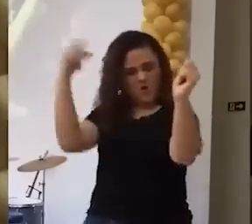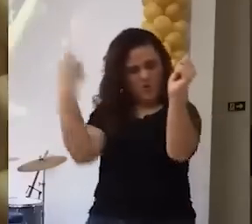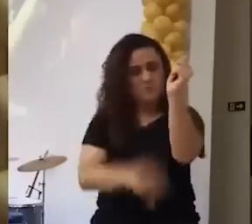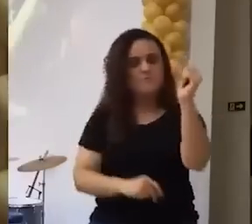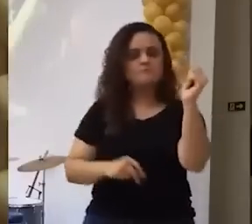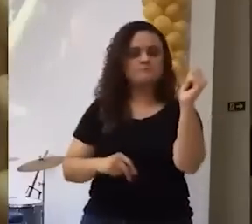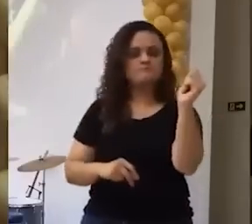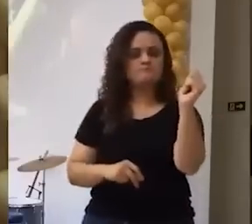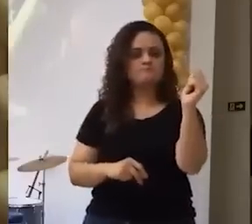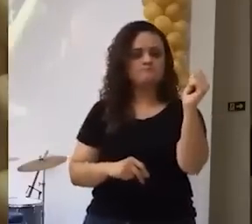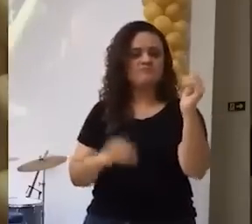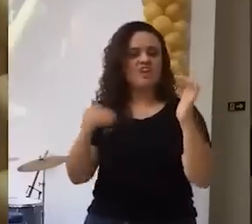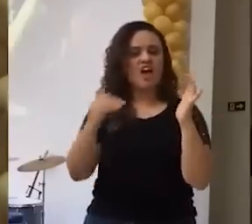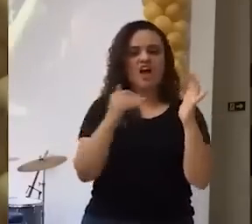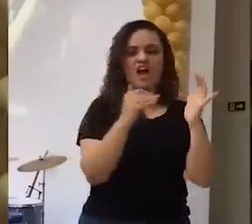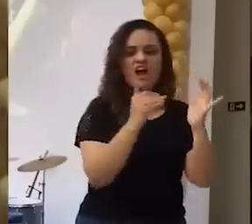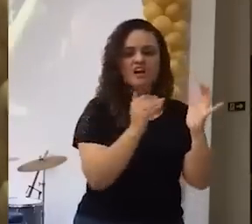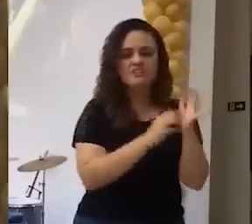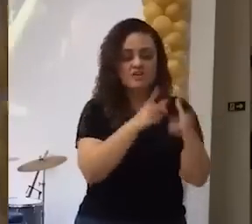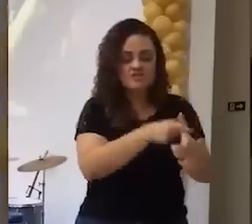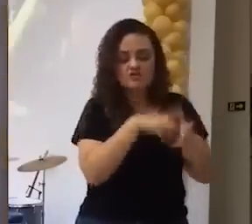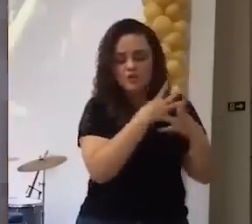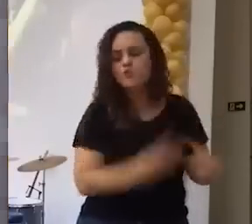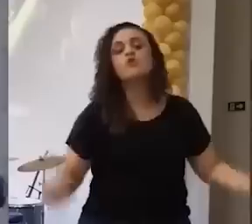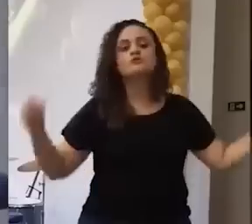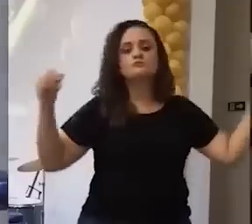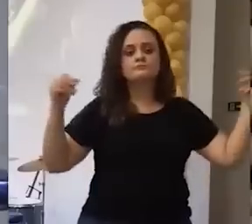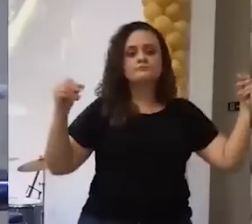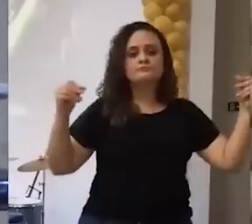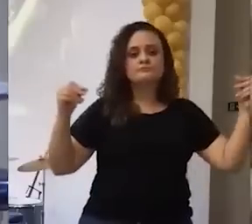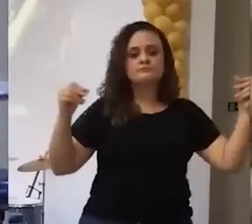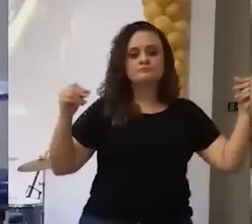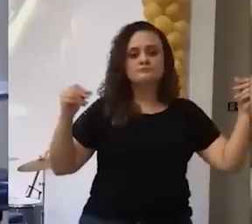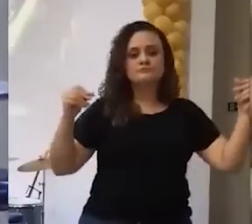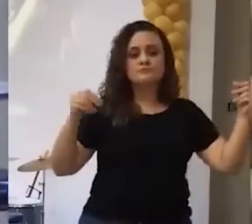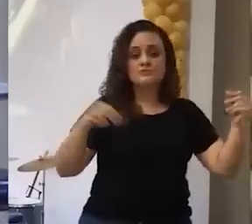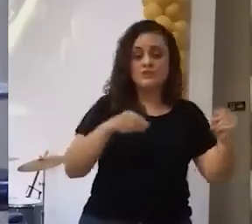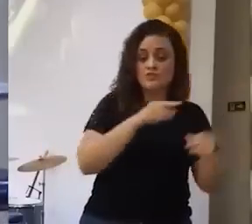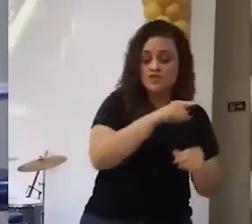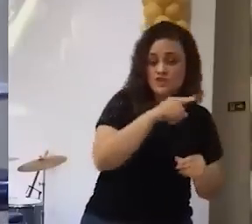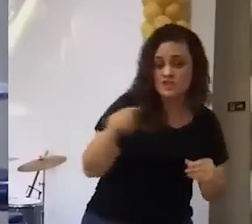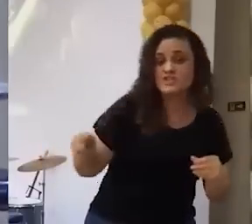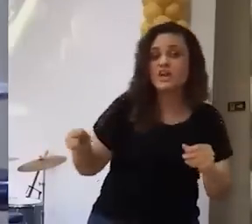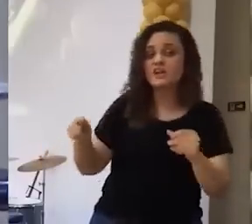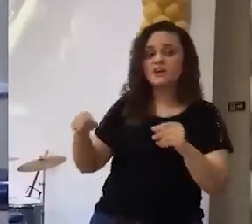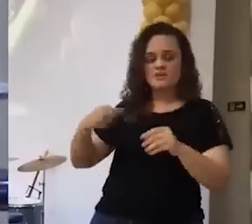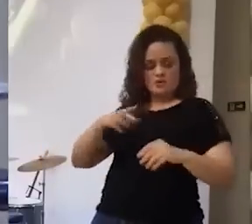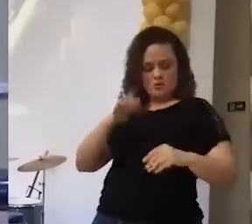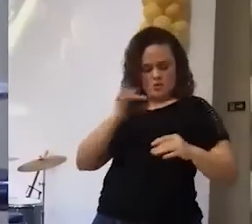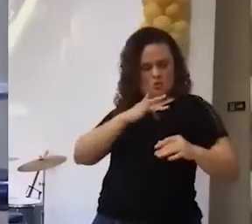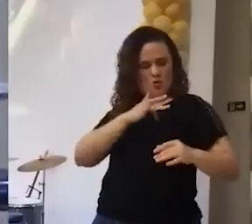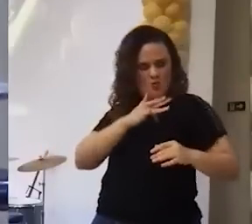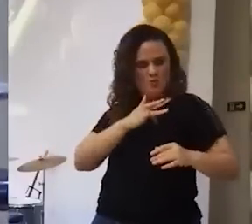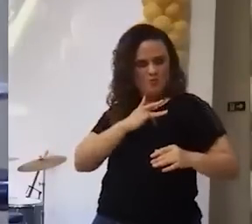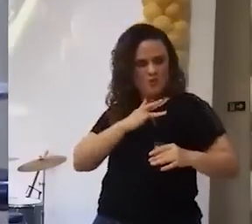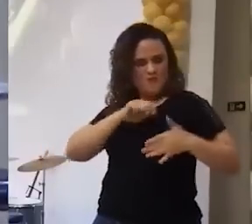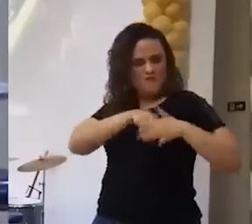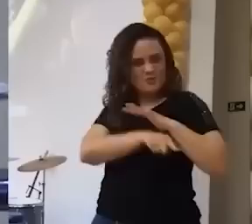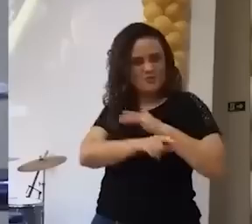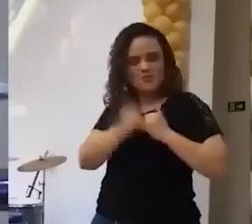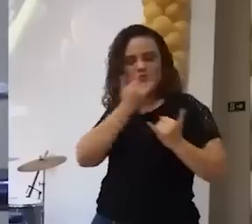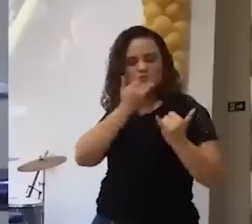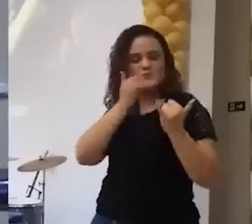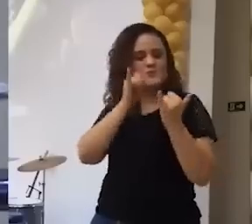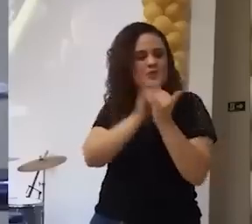E a parábola termina assim: assim vosso Pai Celeste vos fará, se do íntimo não perdoardes uns aos outros. A